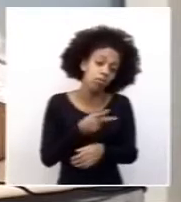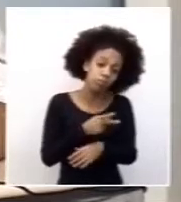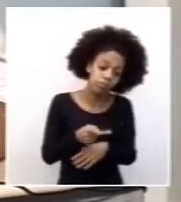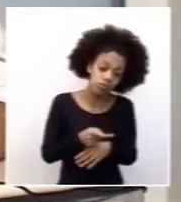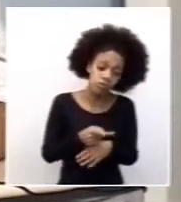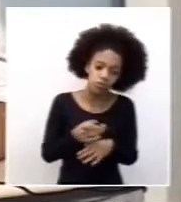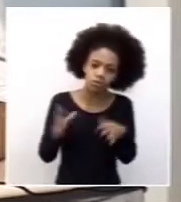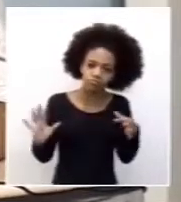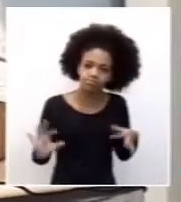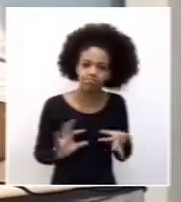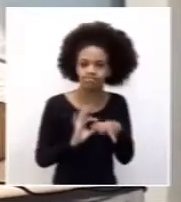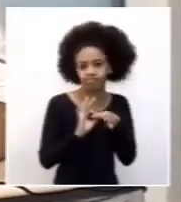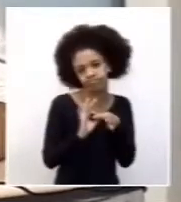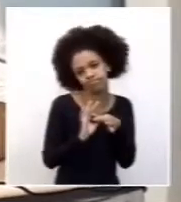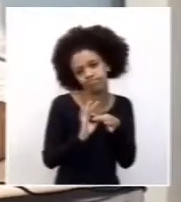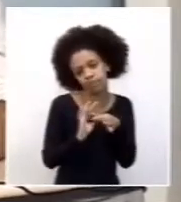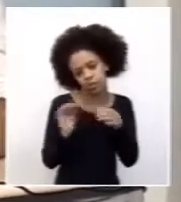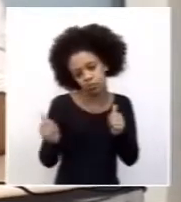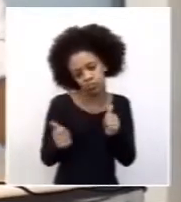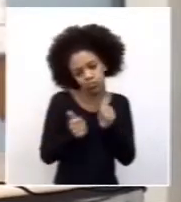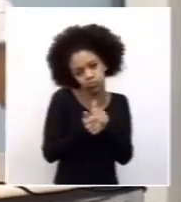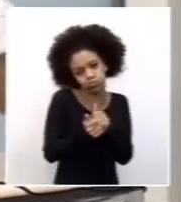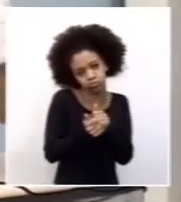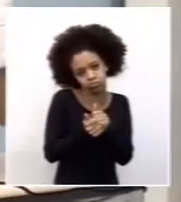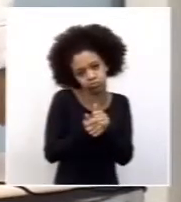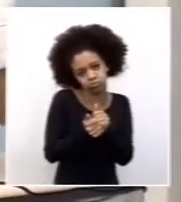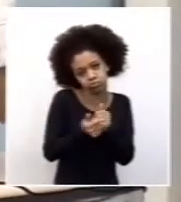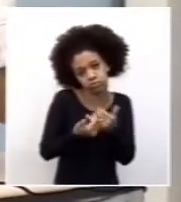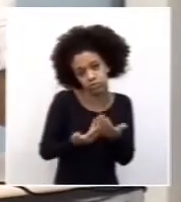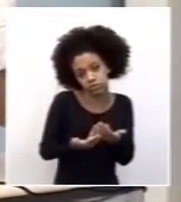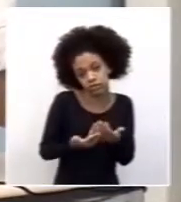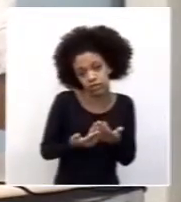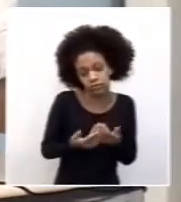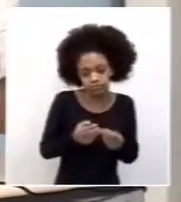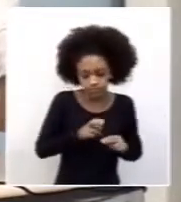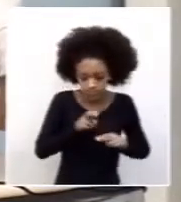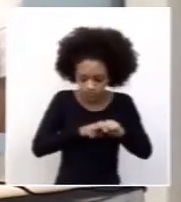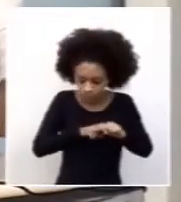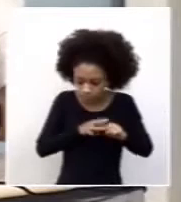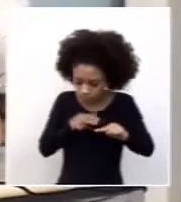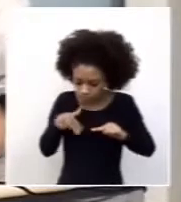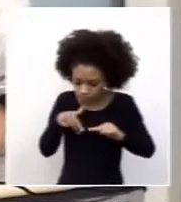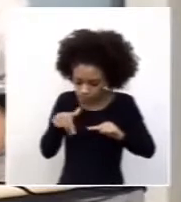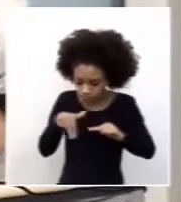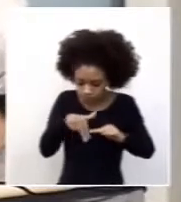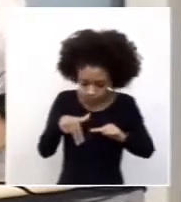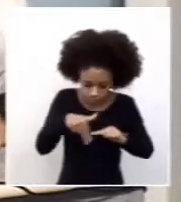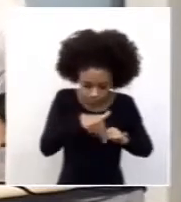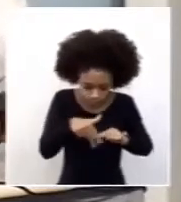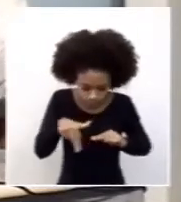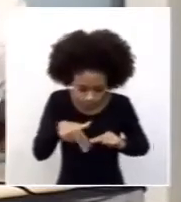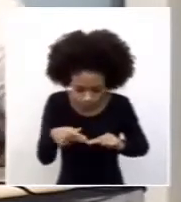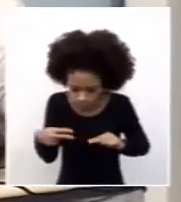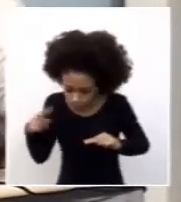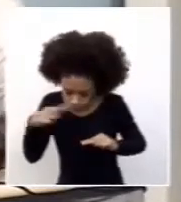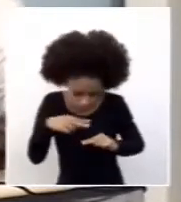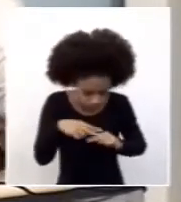um vínculo de proximidade com o aluno, vai de carteira em carteira, verifica,